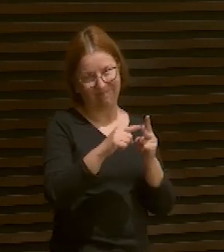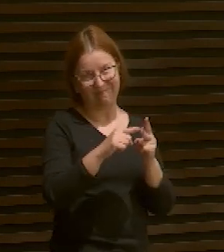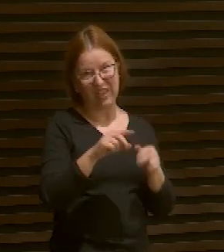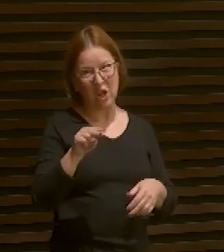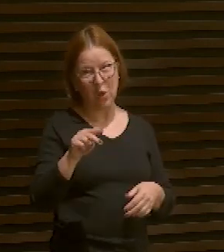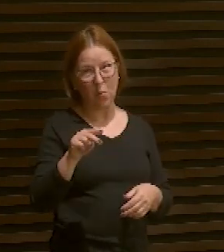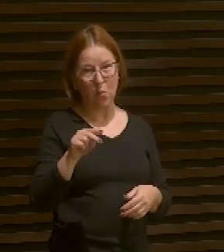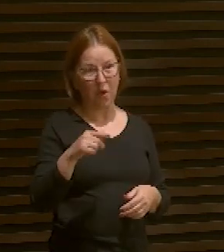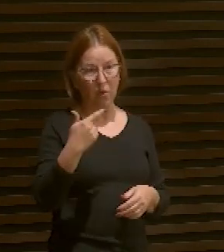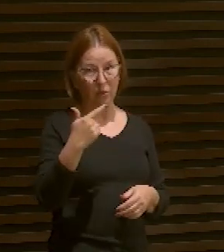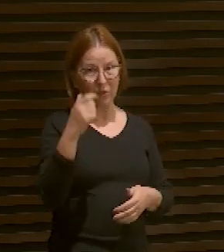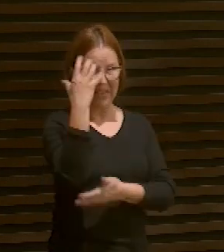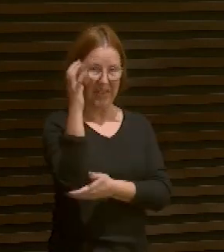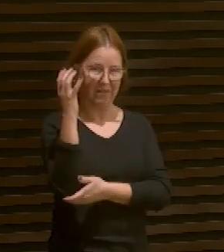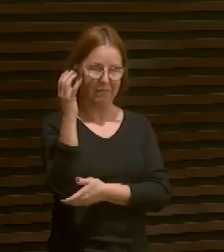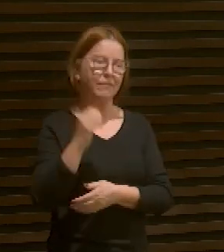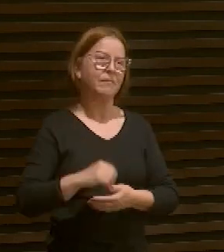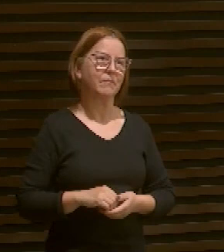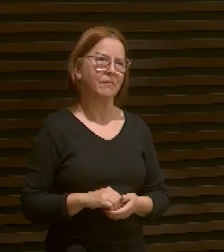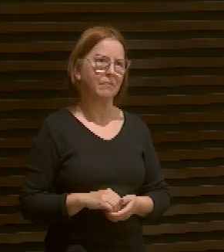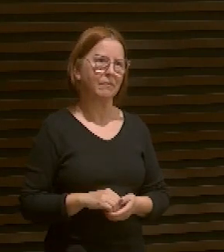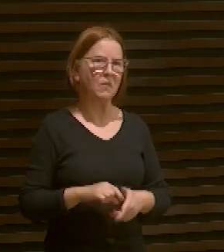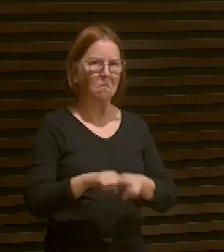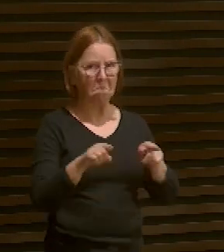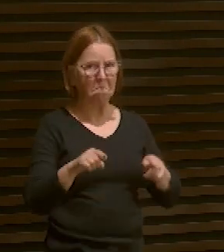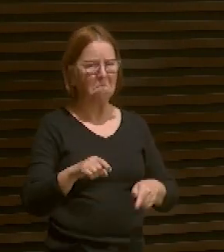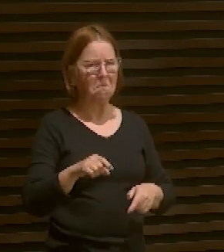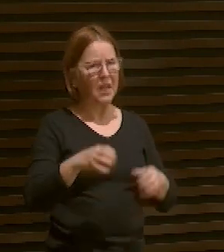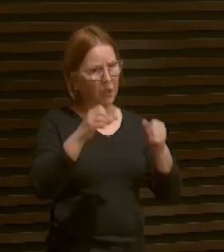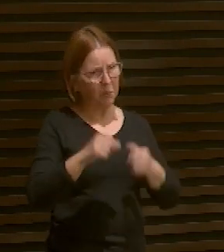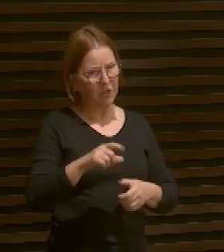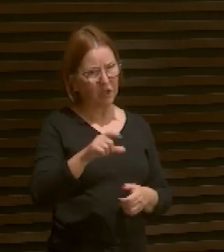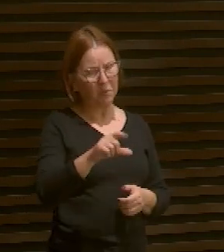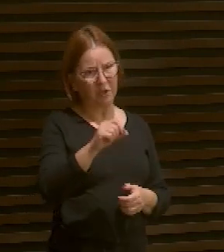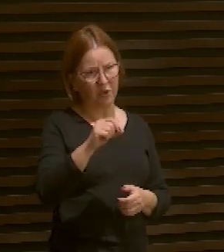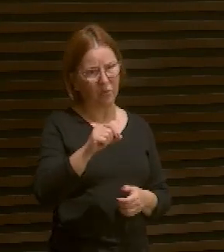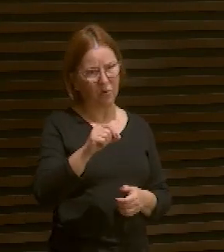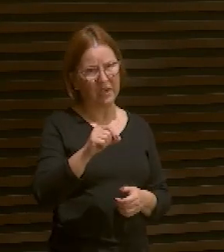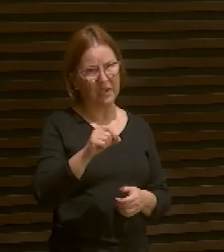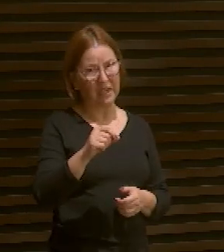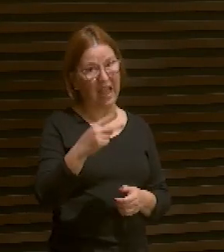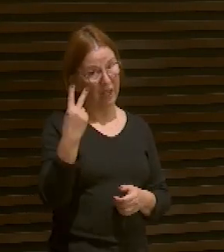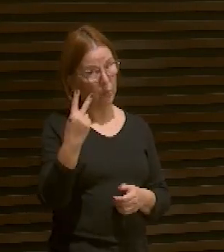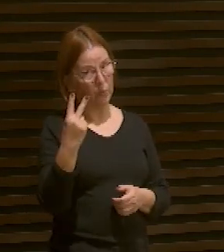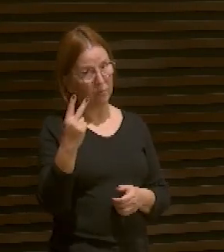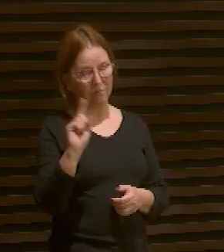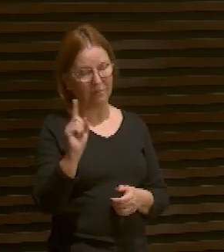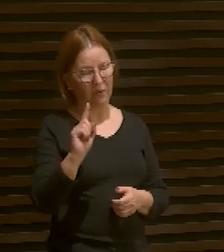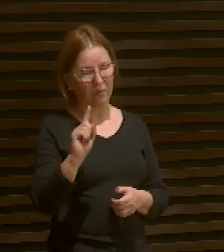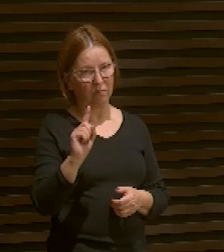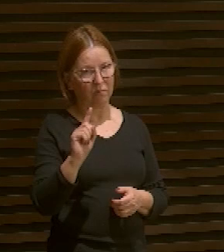Mas nós podemos escolher qualquer uma delas ou as duas? Não. Nós temos que escolher ou